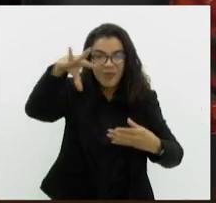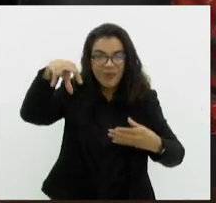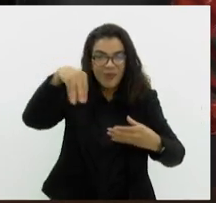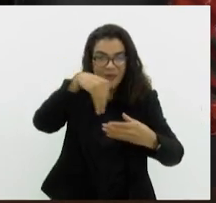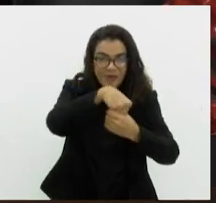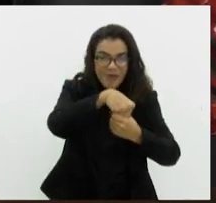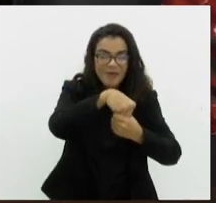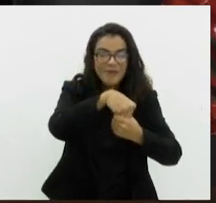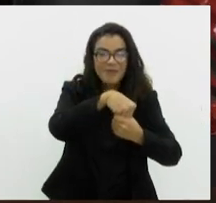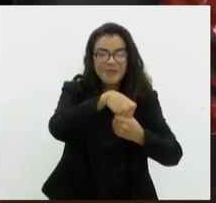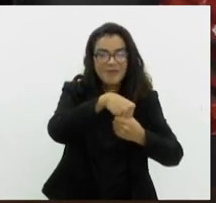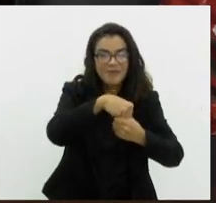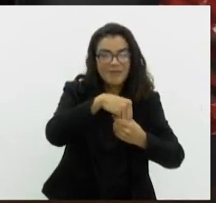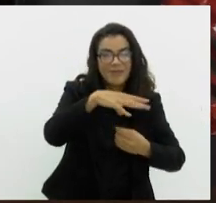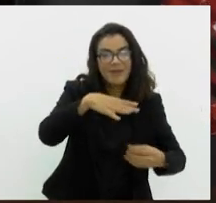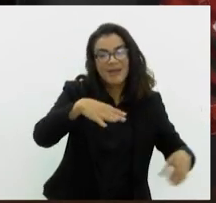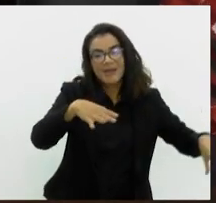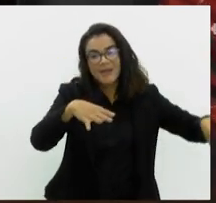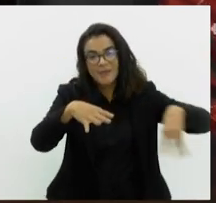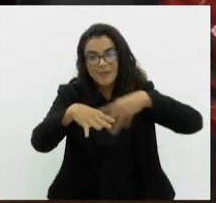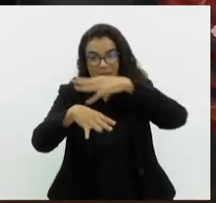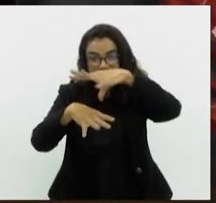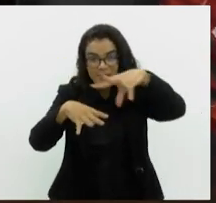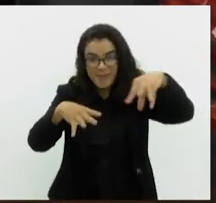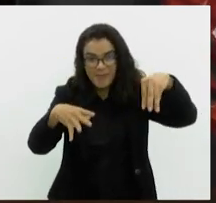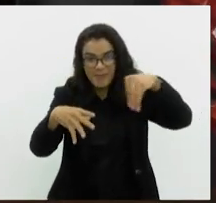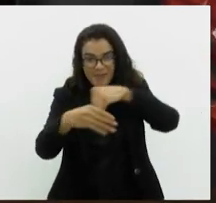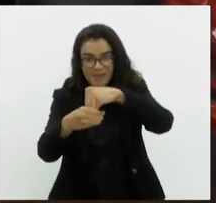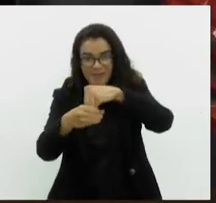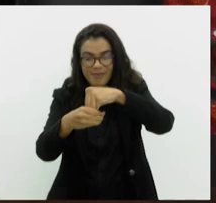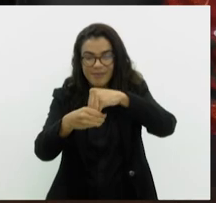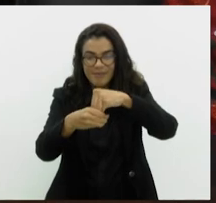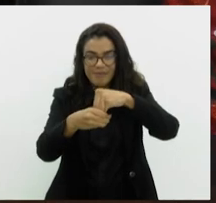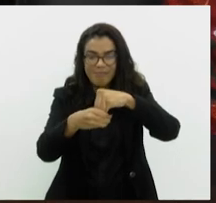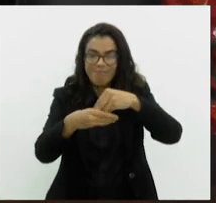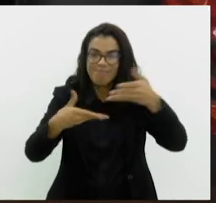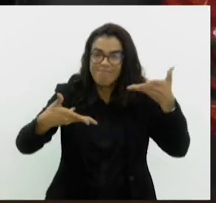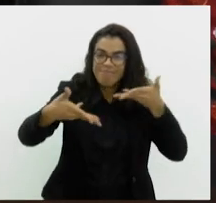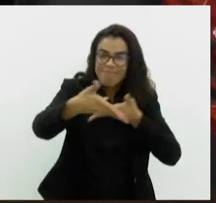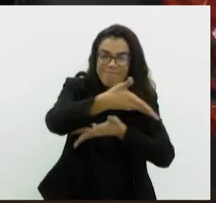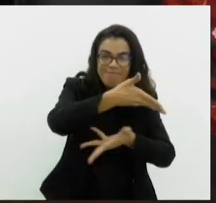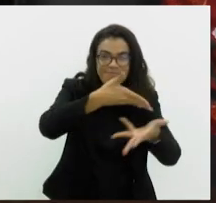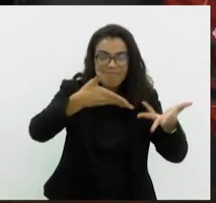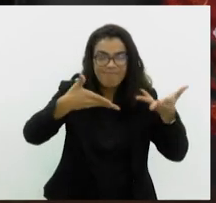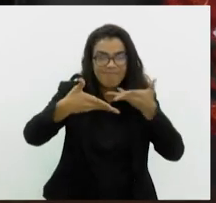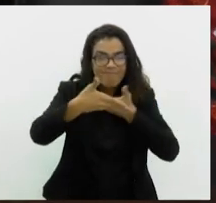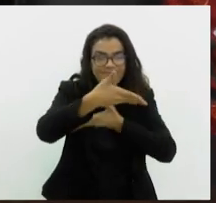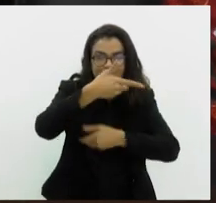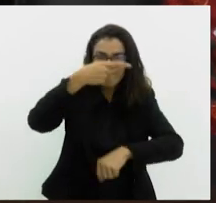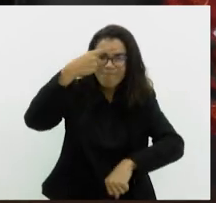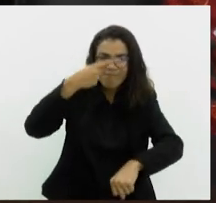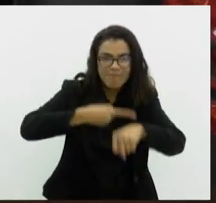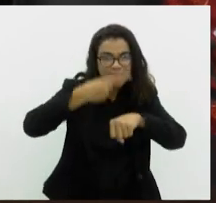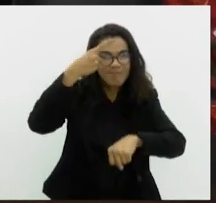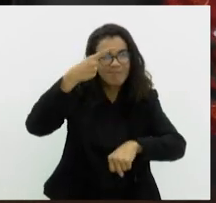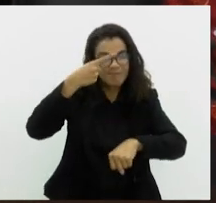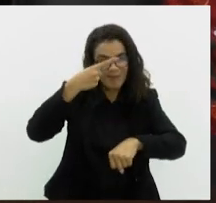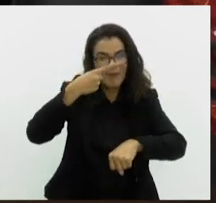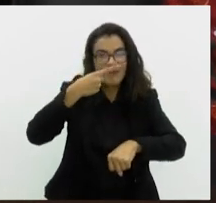nossos mistérios, nos nossos segredos, que, de repente, na